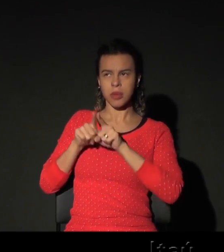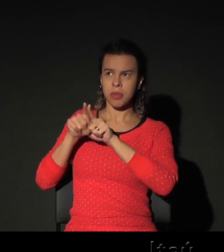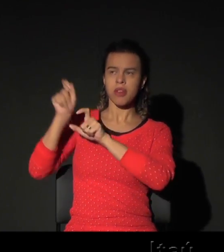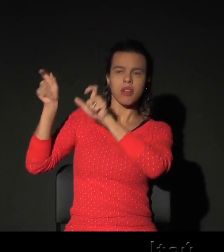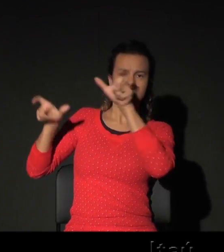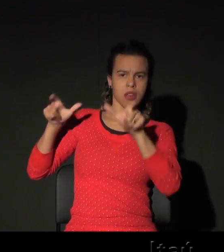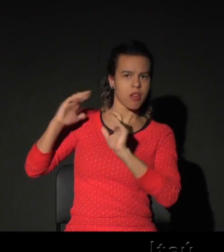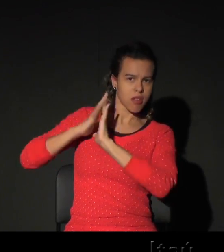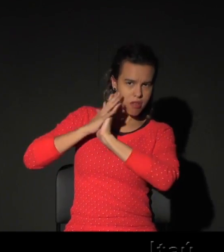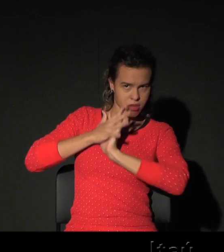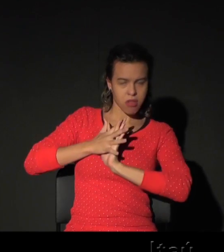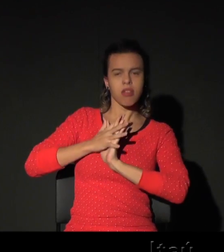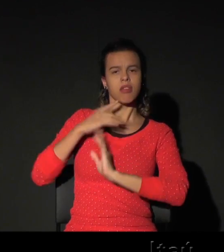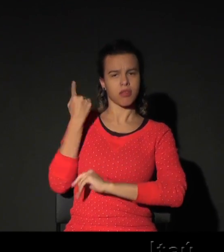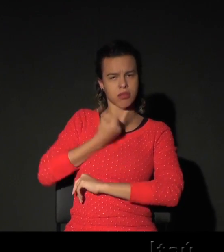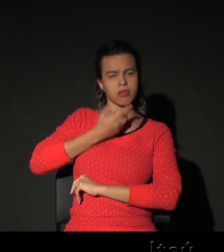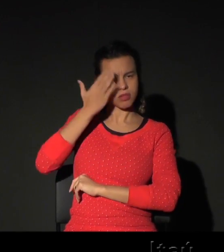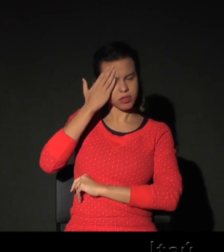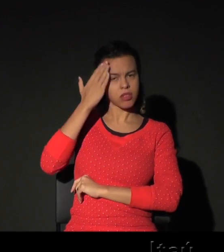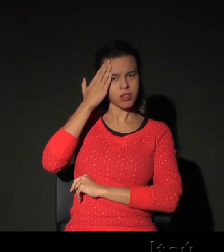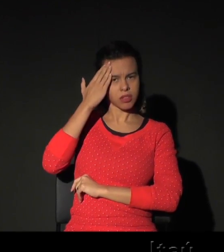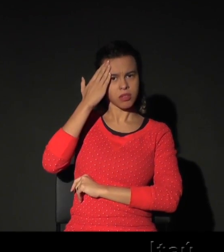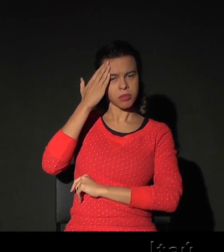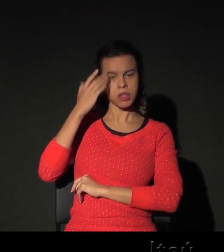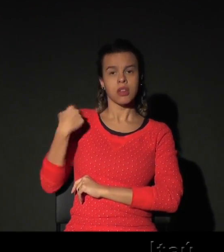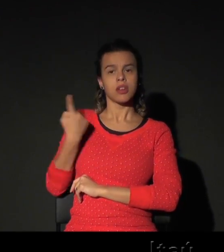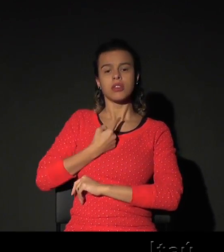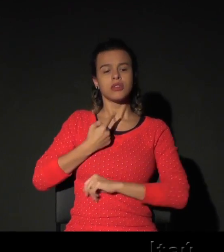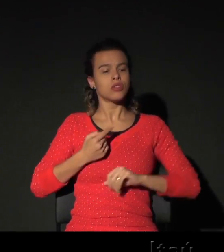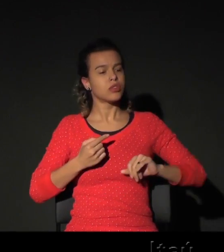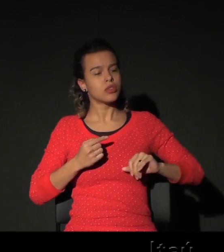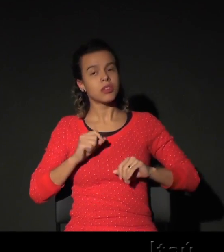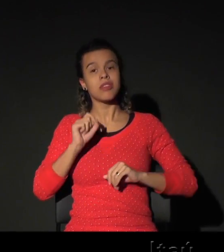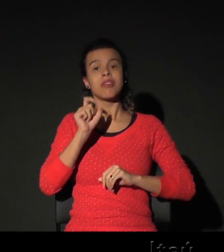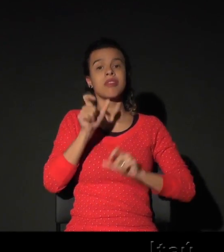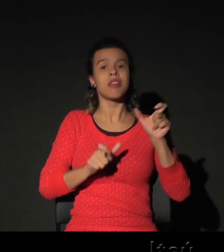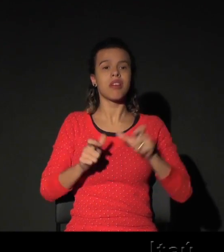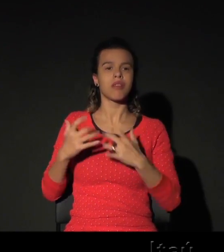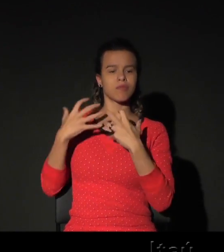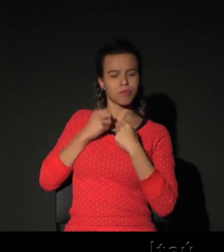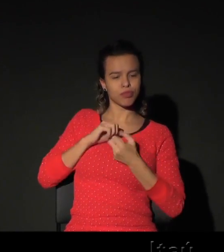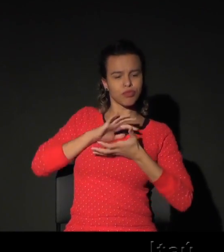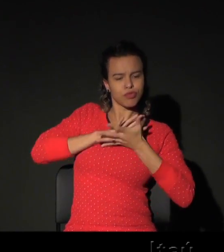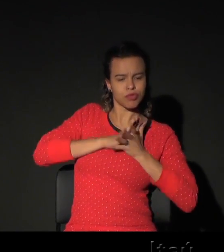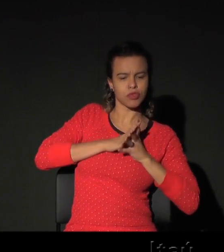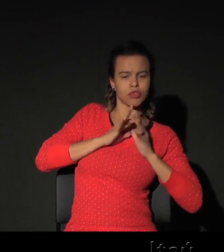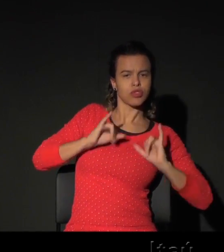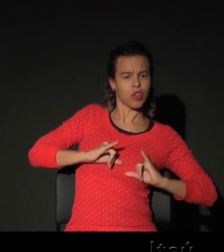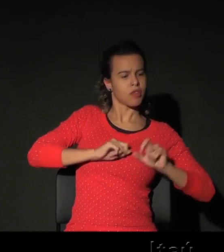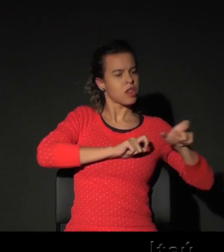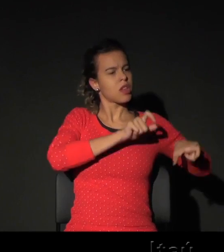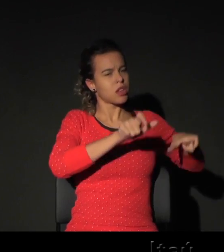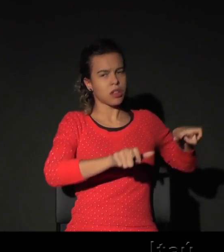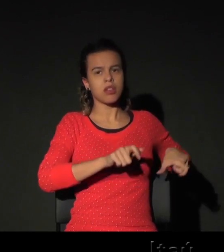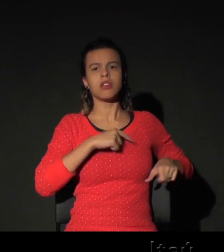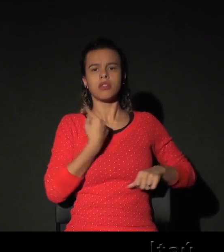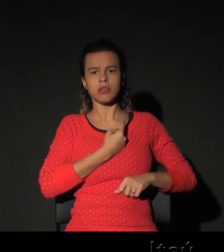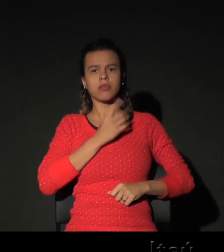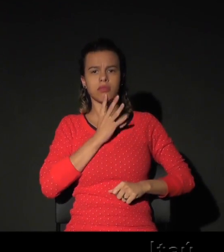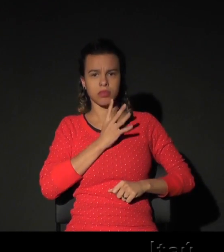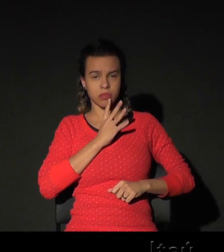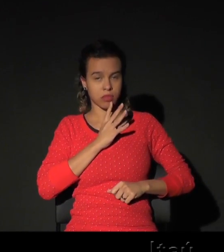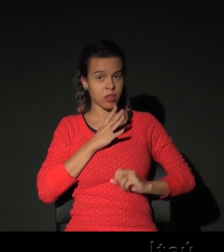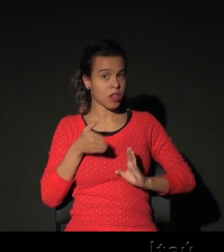opressor e quem quem é o Oprimido quem quais são os as pessoas oprimidos seguir o nosso